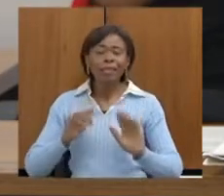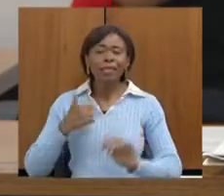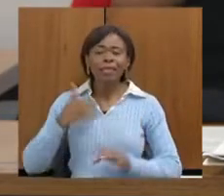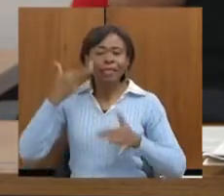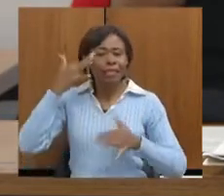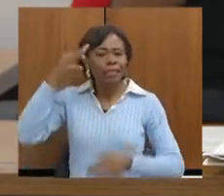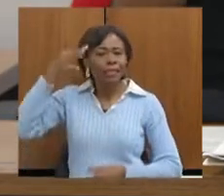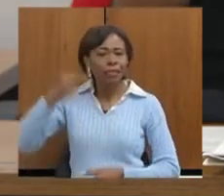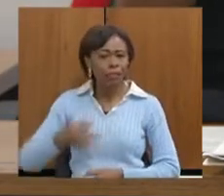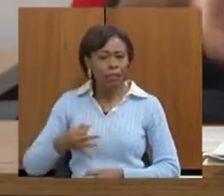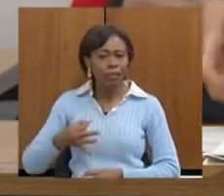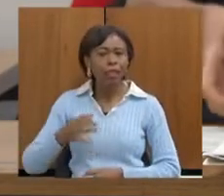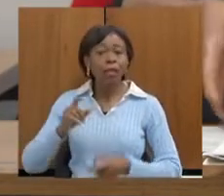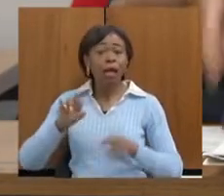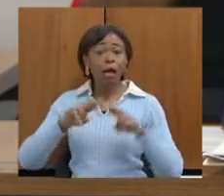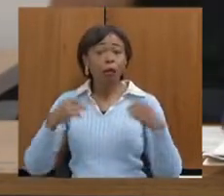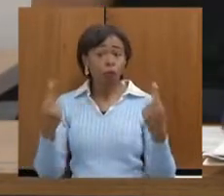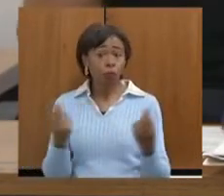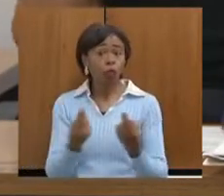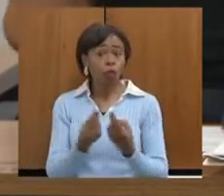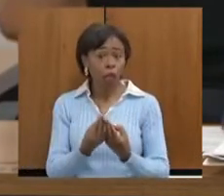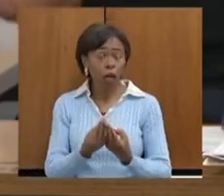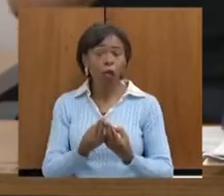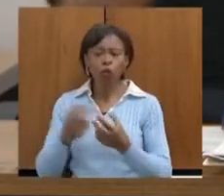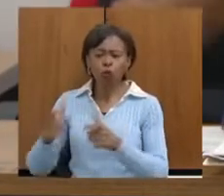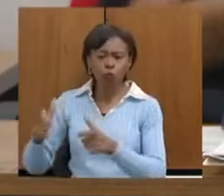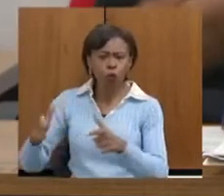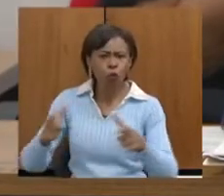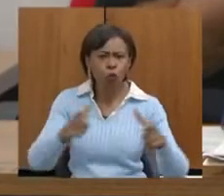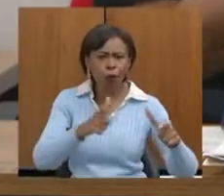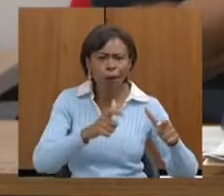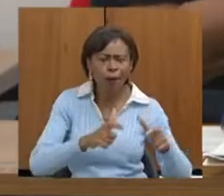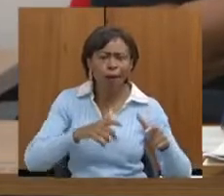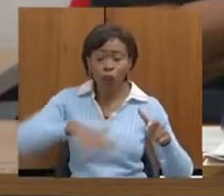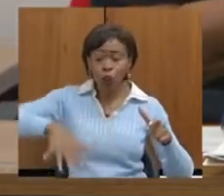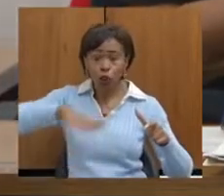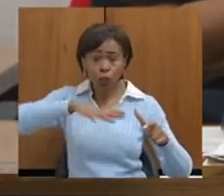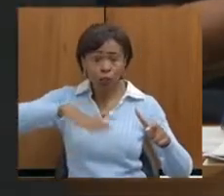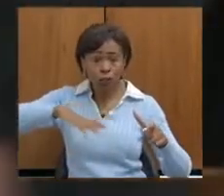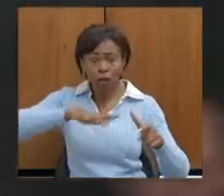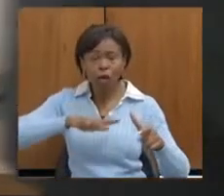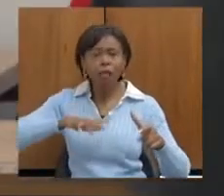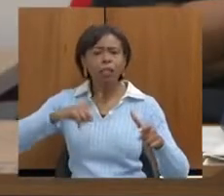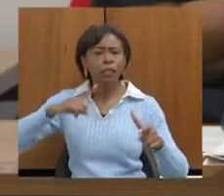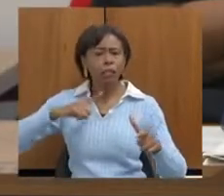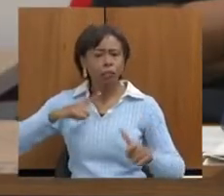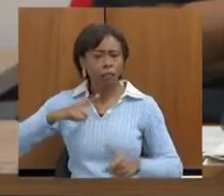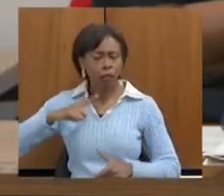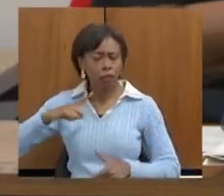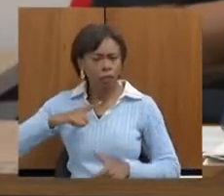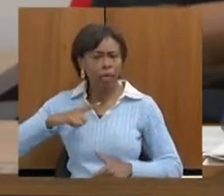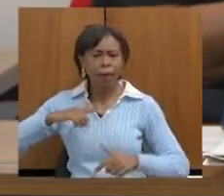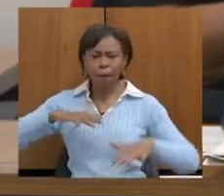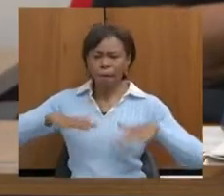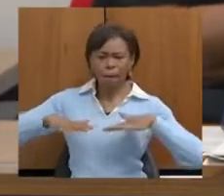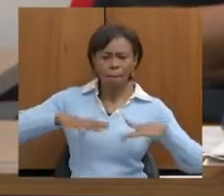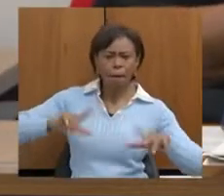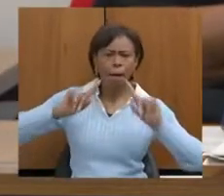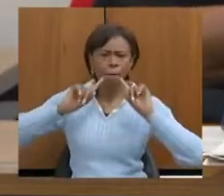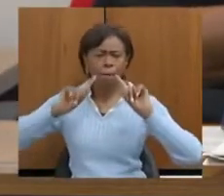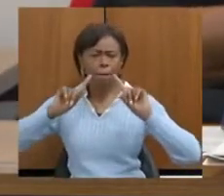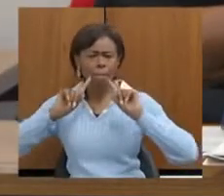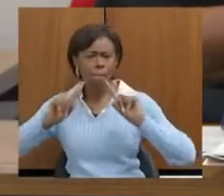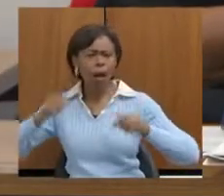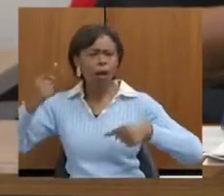dúvida das reuniões realizadas no território dos espaços em que são ocupados de manifestação